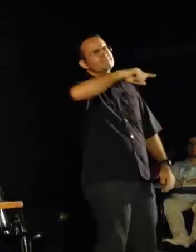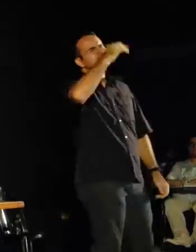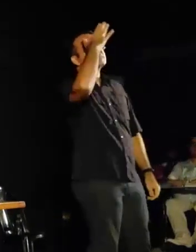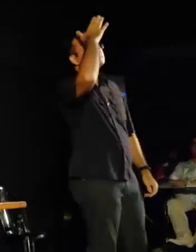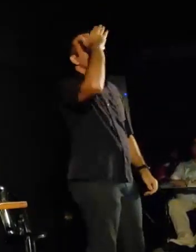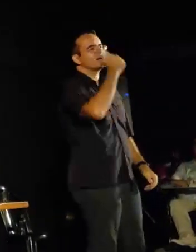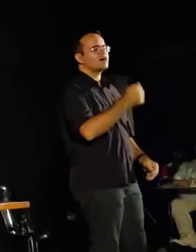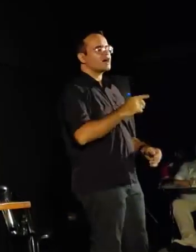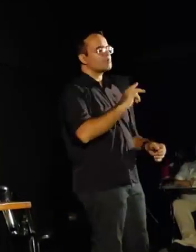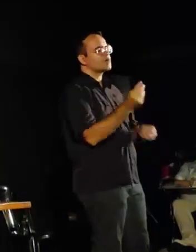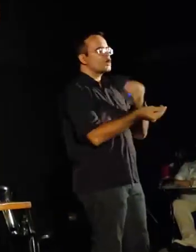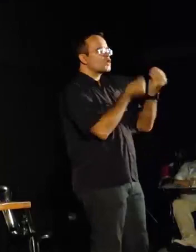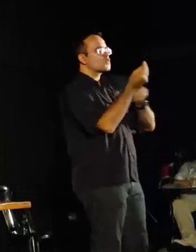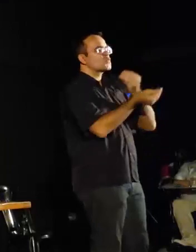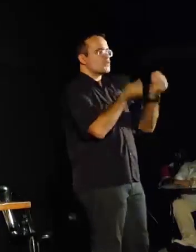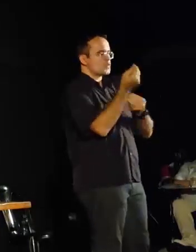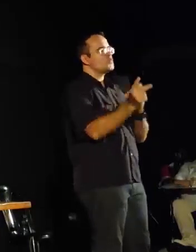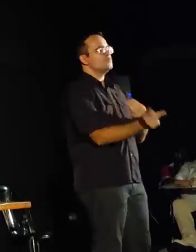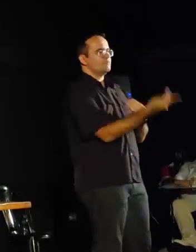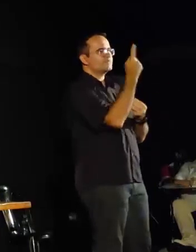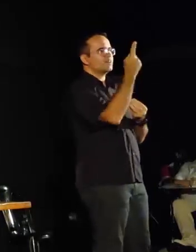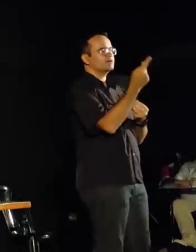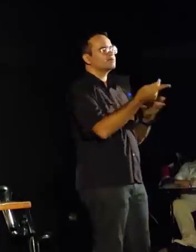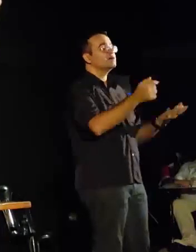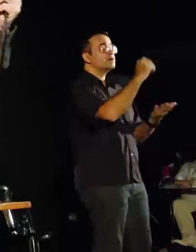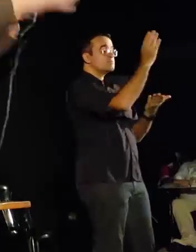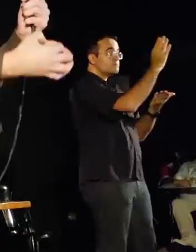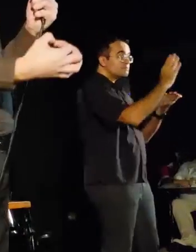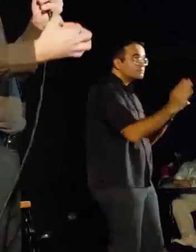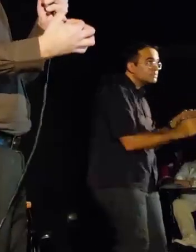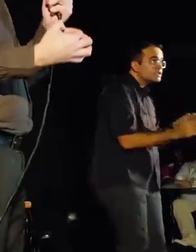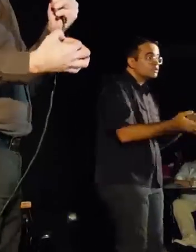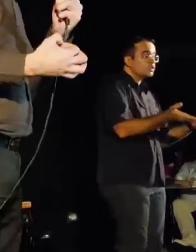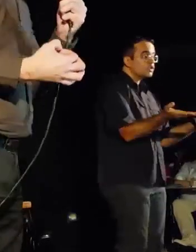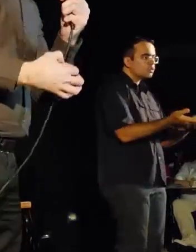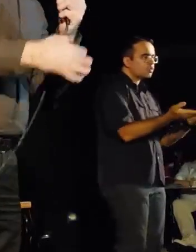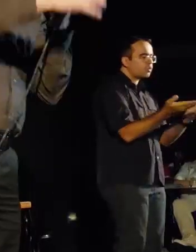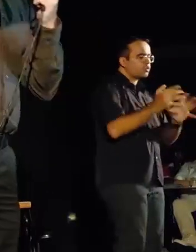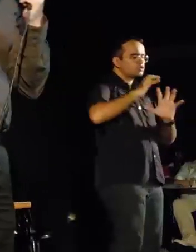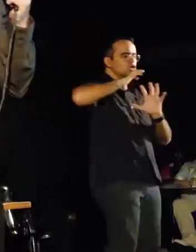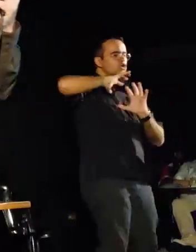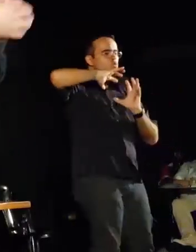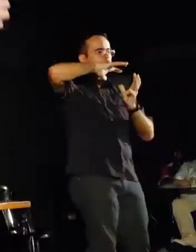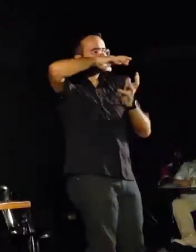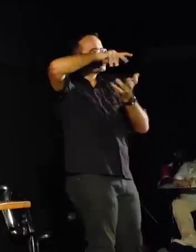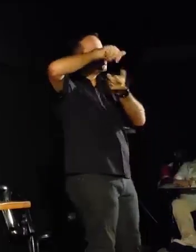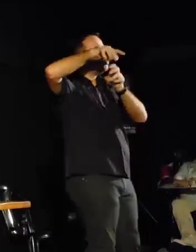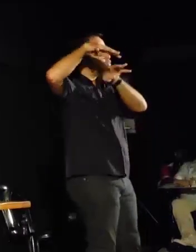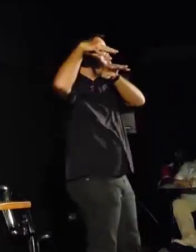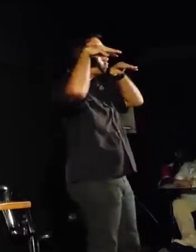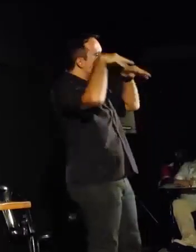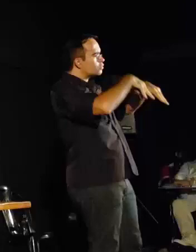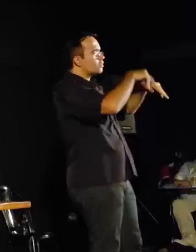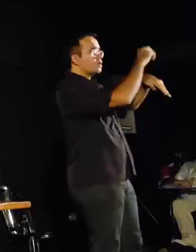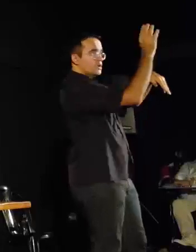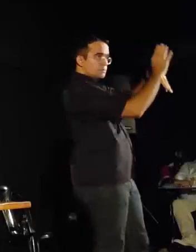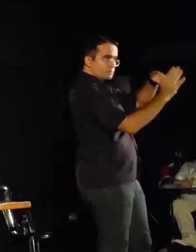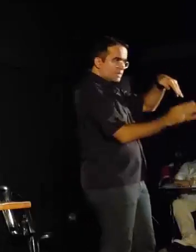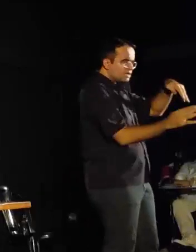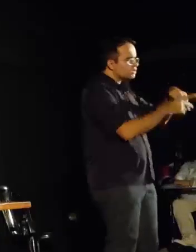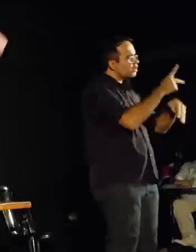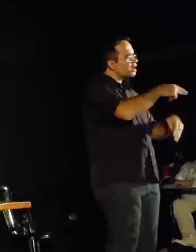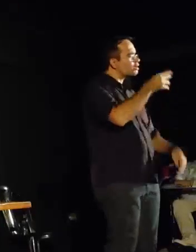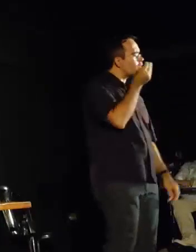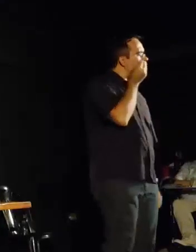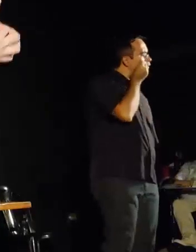por quê? Porque quando eu falei a vocês, o Brasil é hoje um experimento, o Brasil é hoje um laboratório, esse